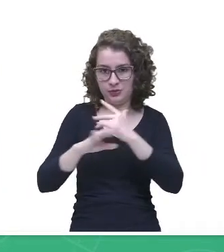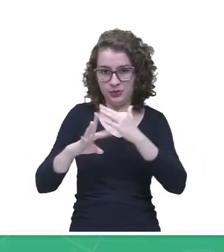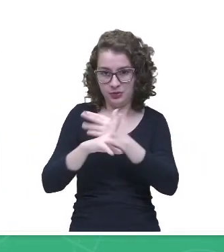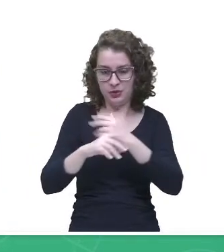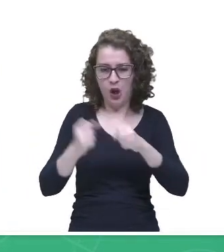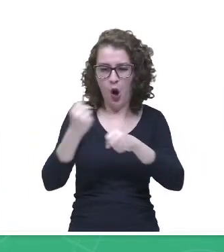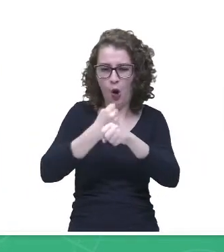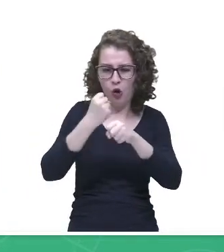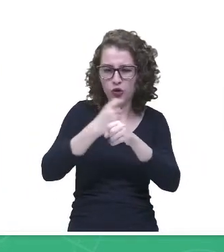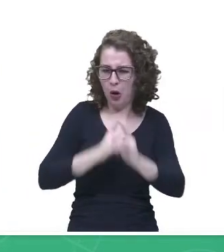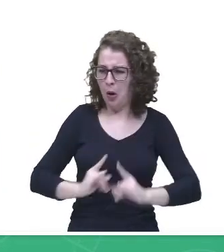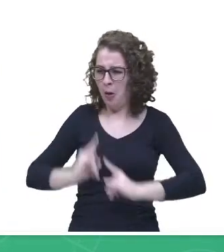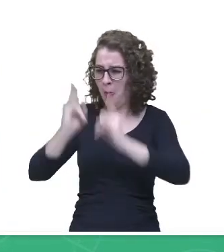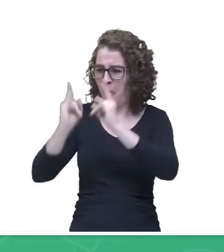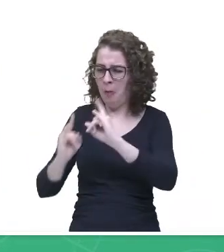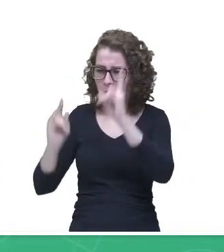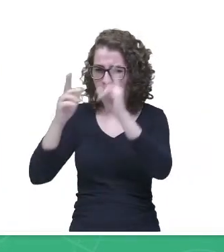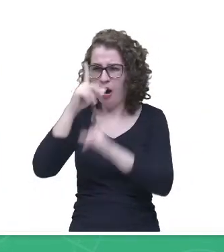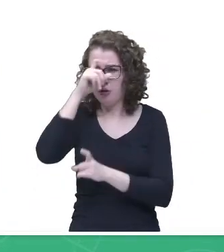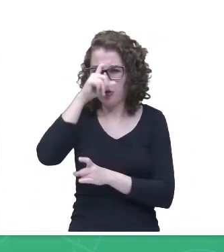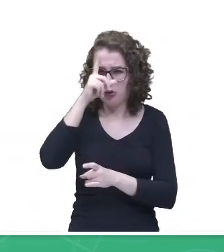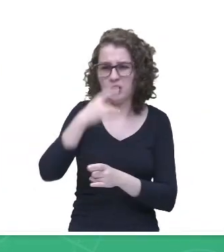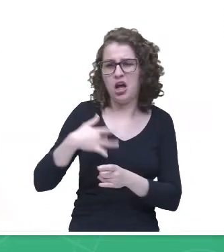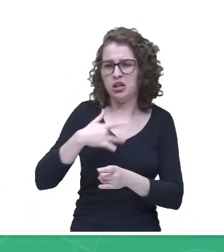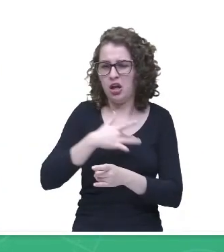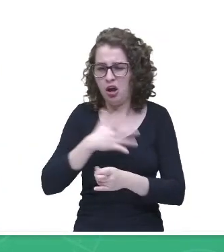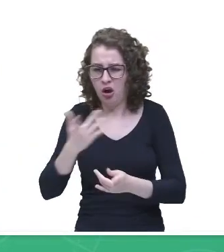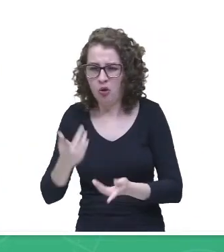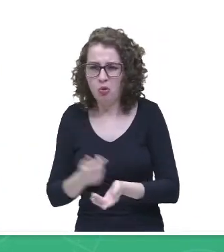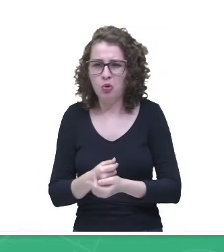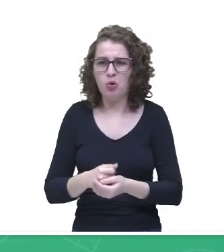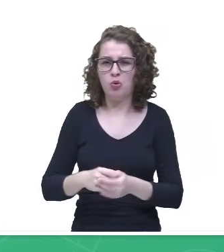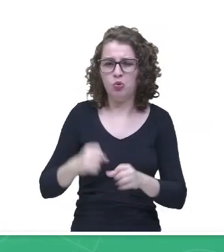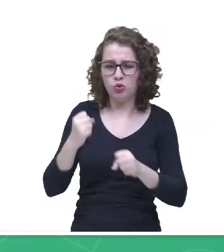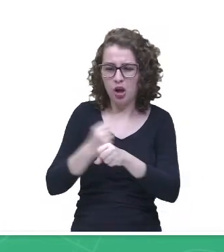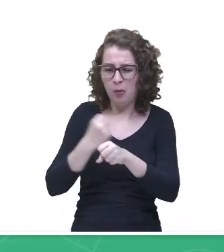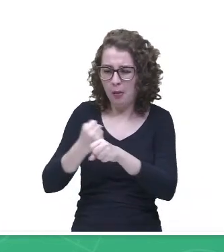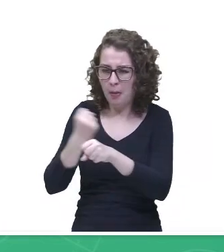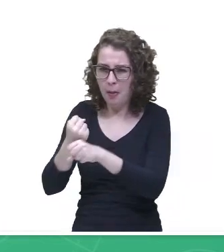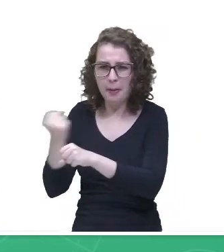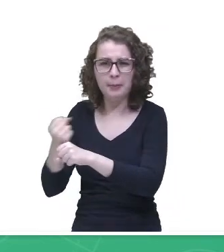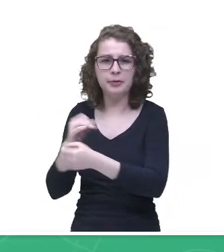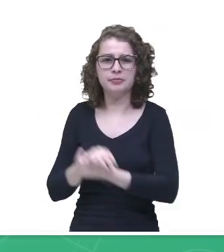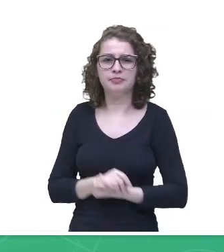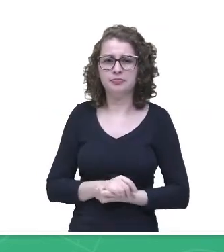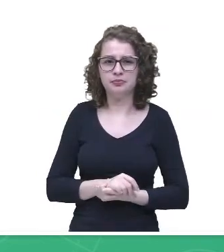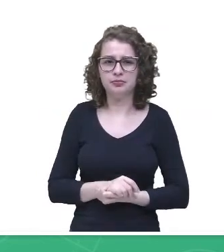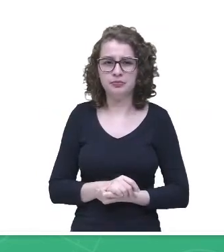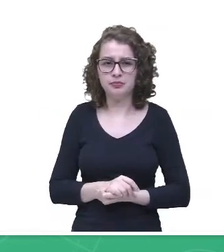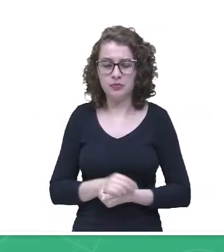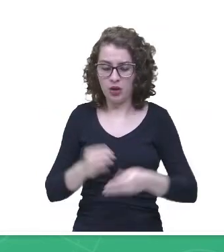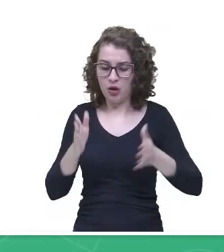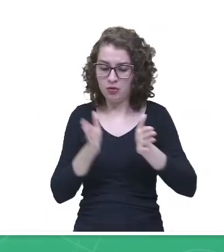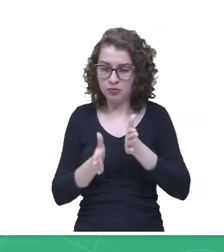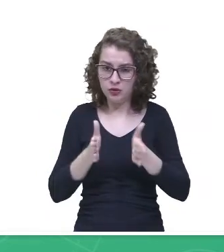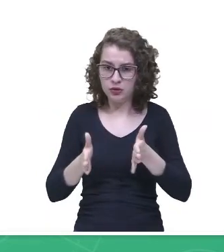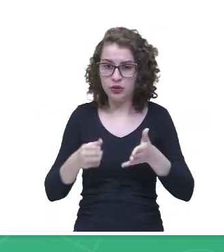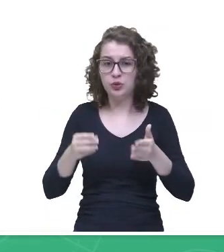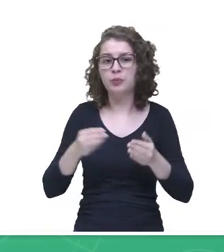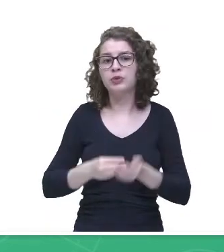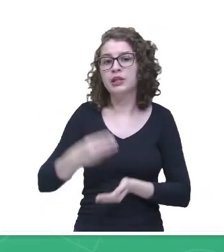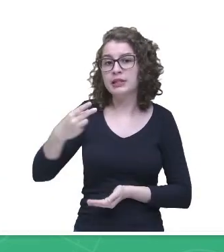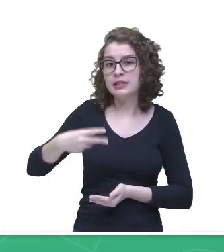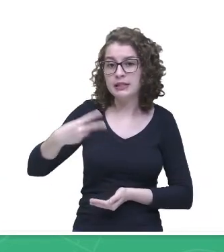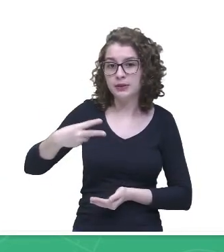nosso país, tá bom? Então, no setor secundário, nós vamos encontrar as atividades que